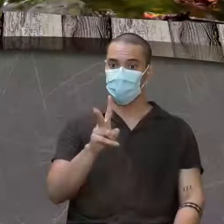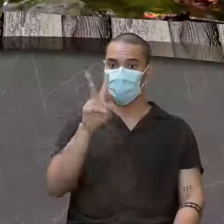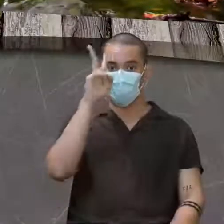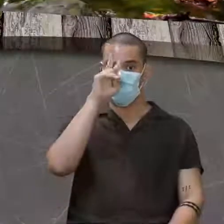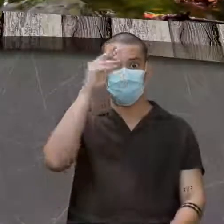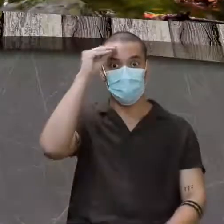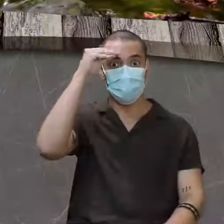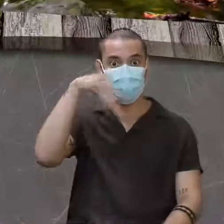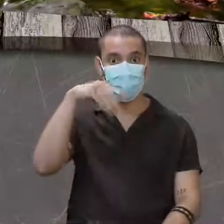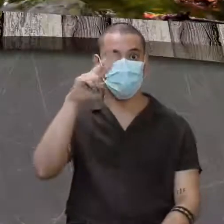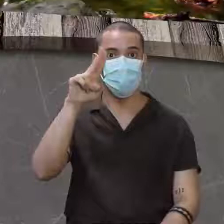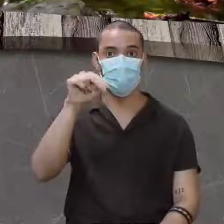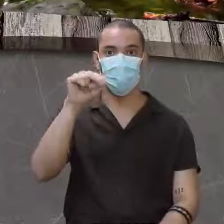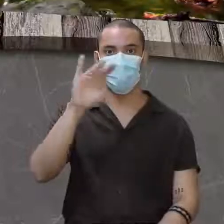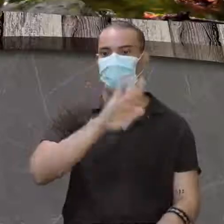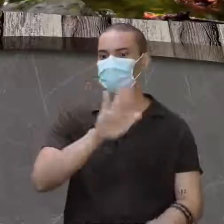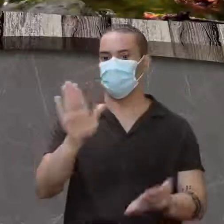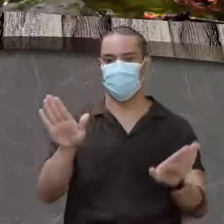não desiste nunca.